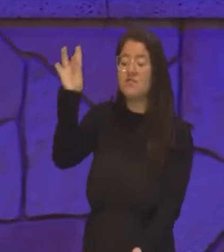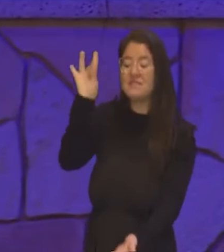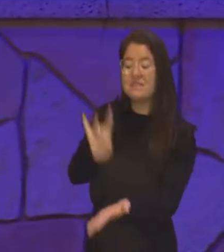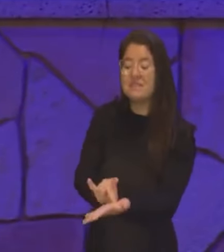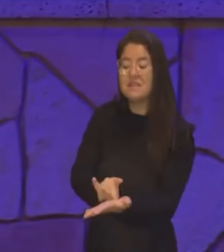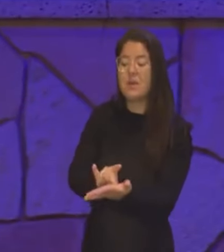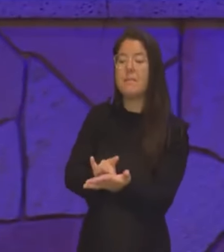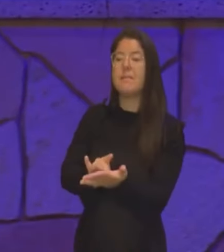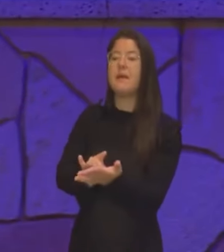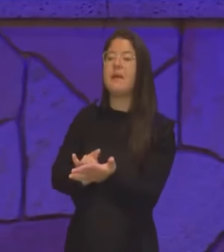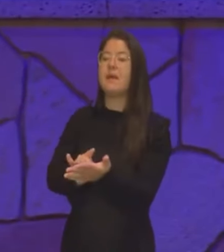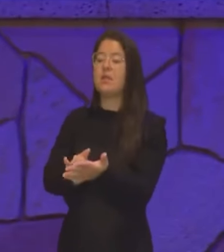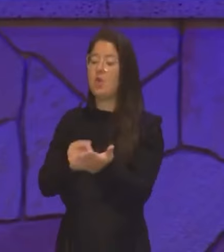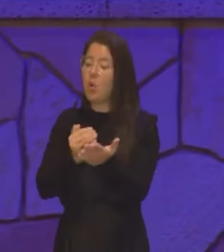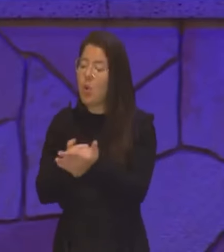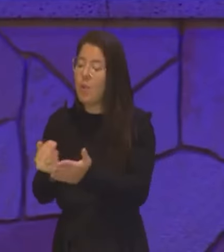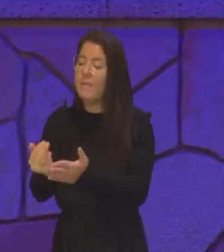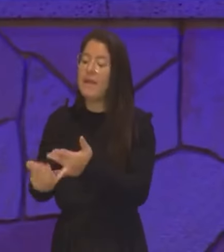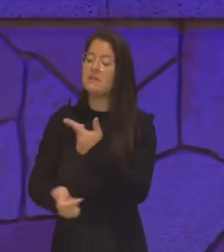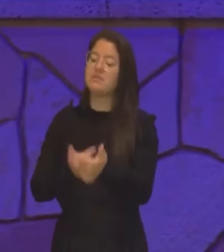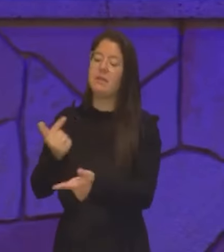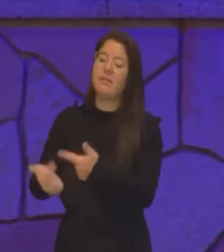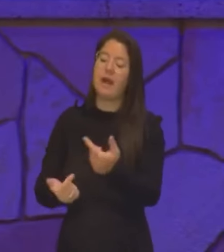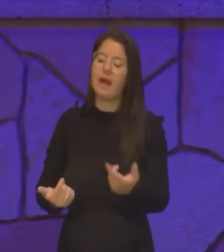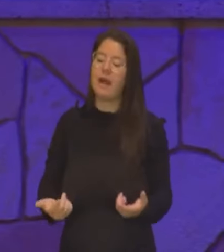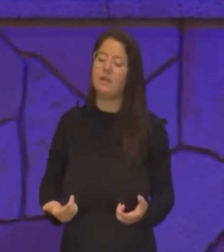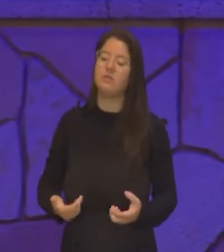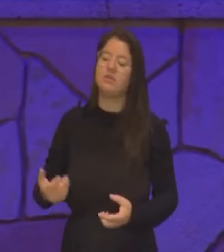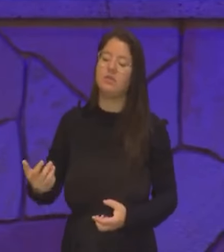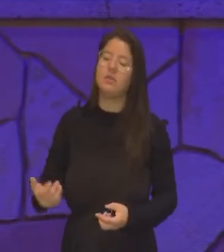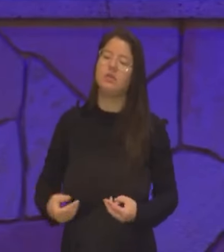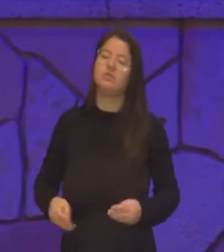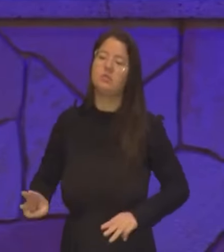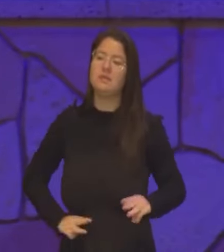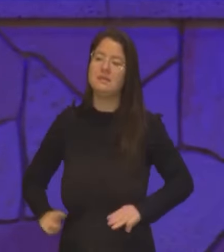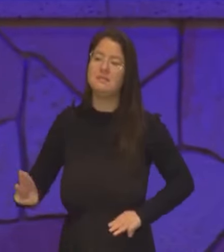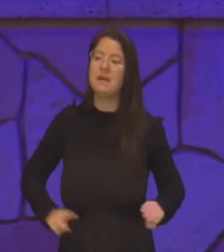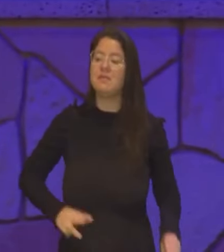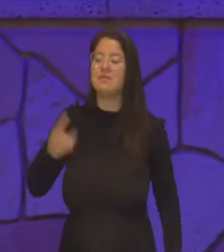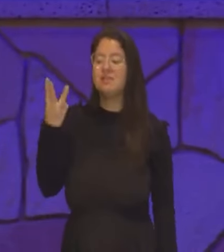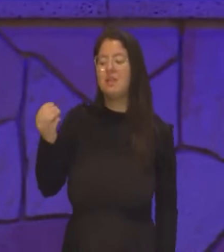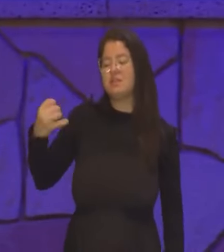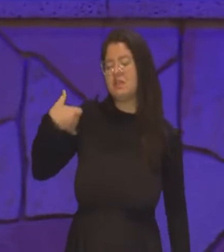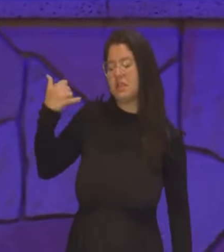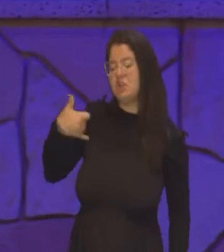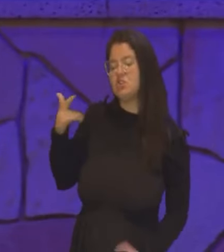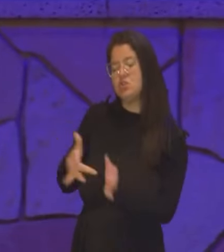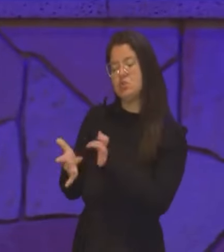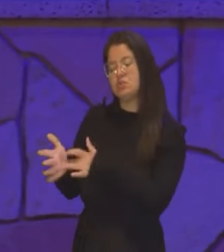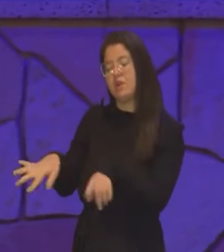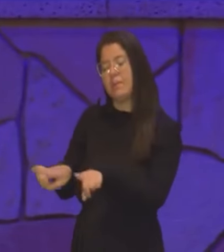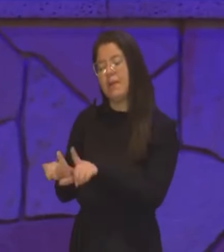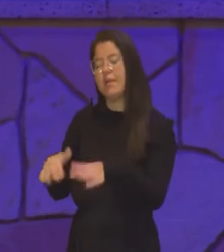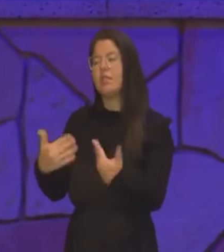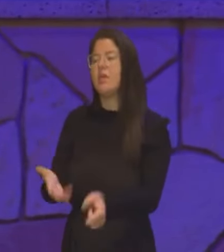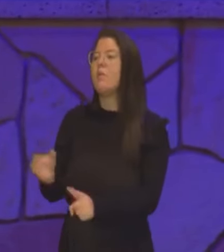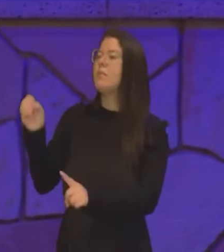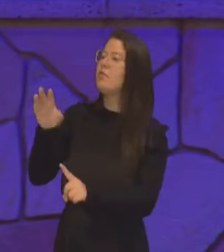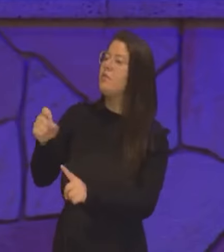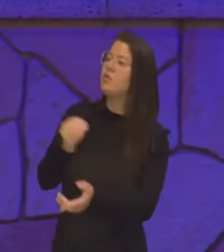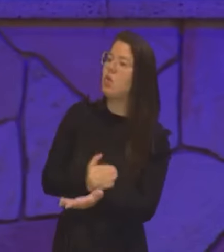oficialmente começa o seu ministério aos 30 anos de idade. E então agora o profeta, ele inicia o